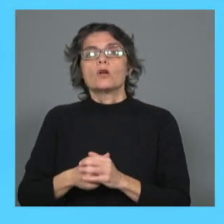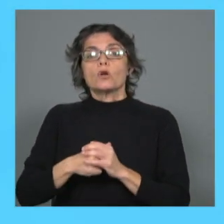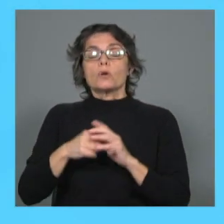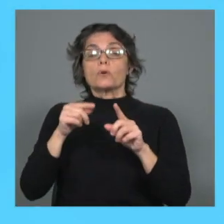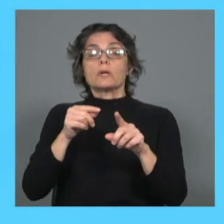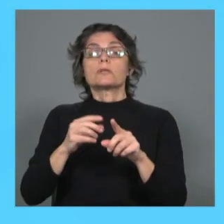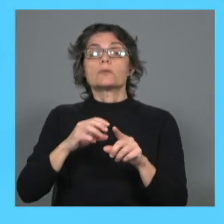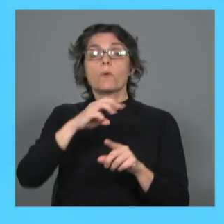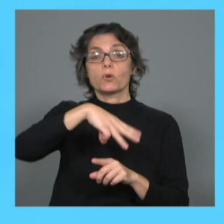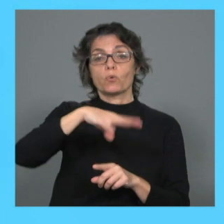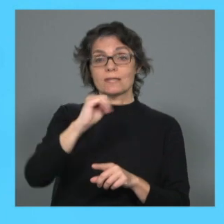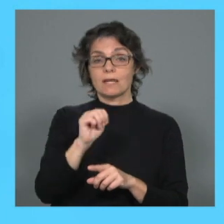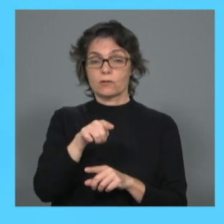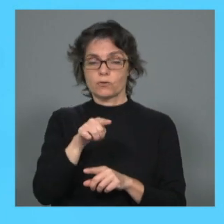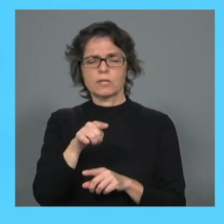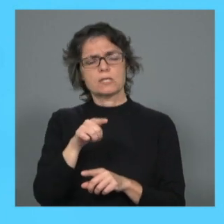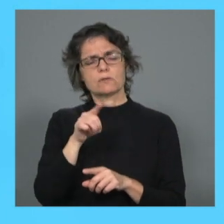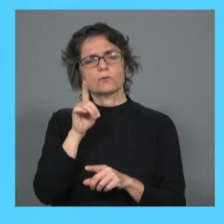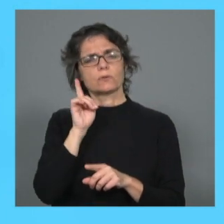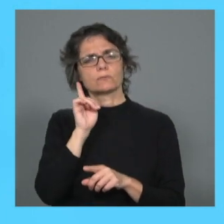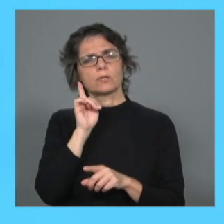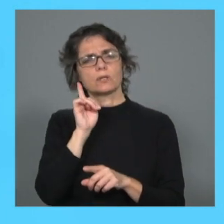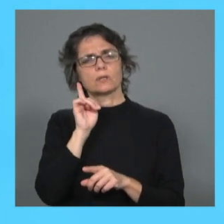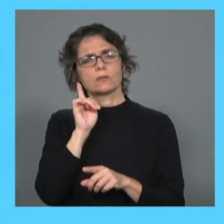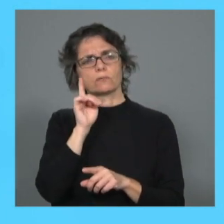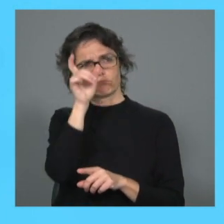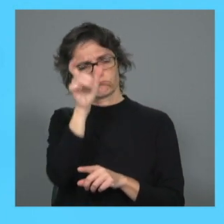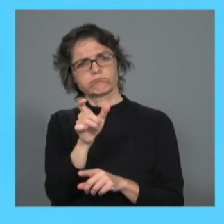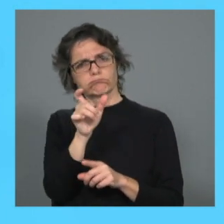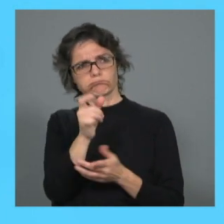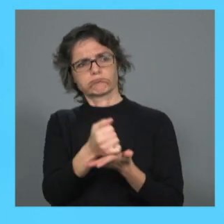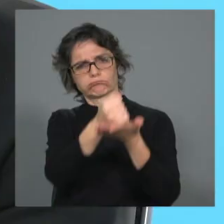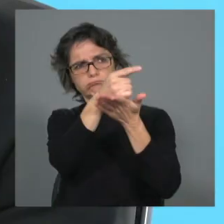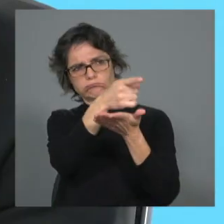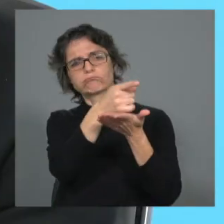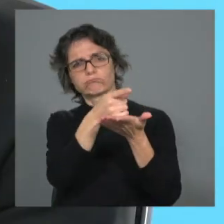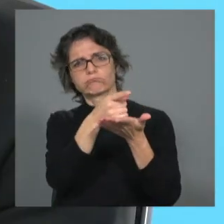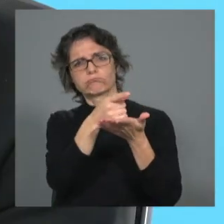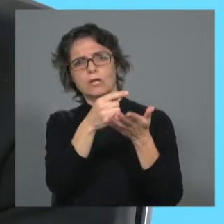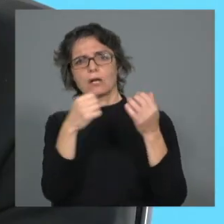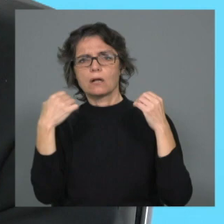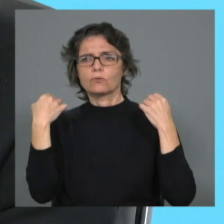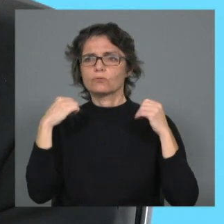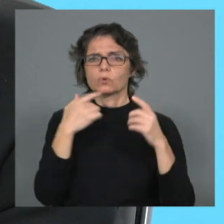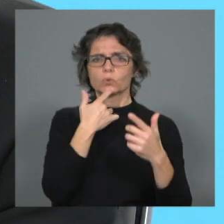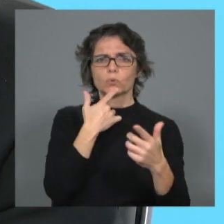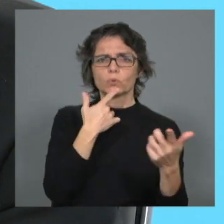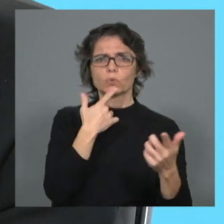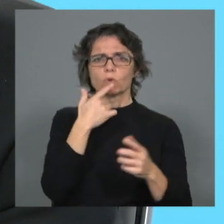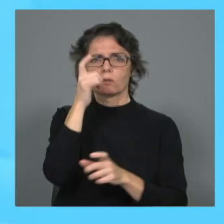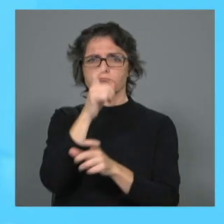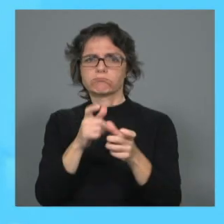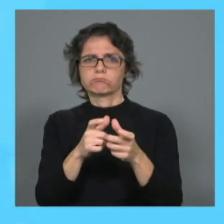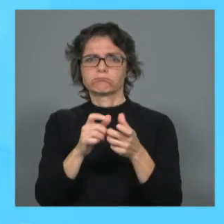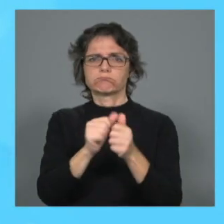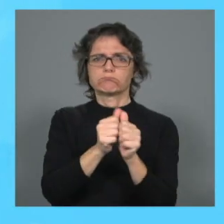muitos treinadores. Muitos que estão agora na Primeira Liga, ou gente importante no meio